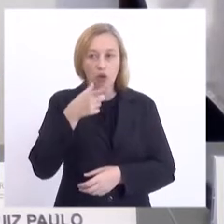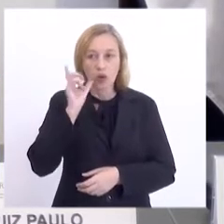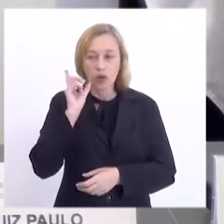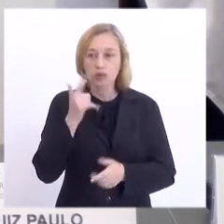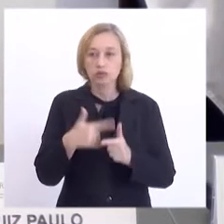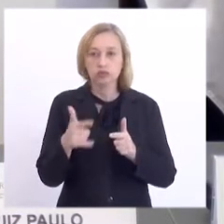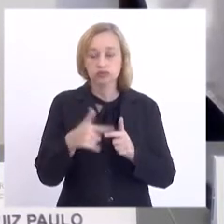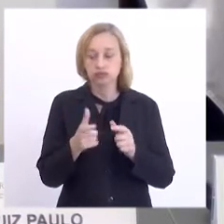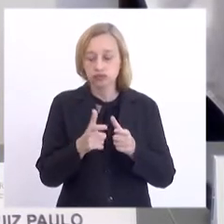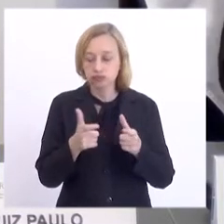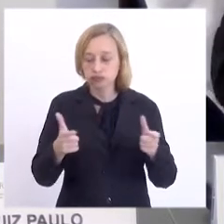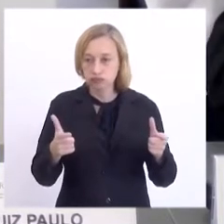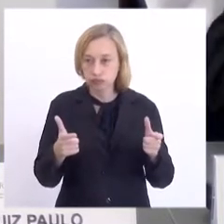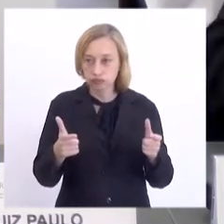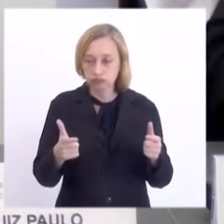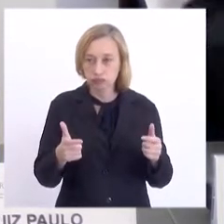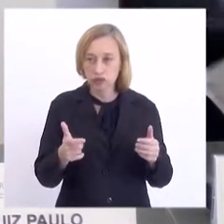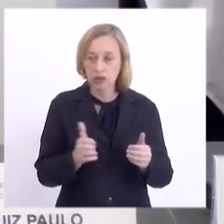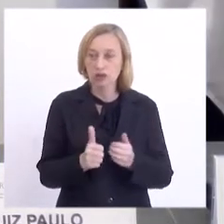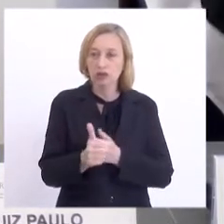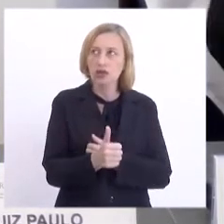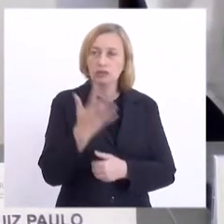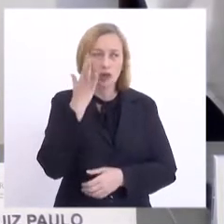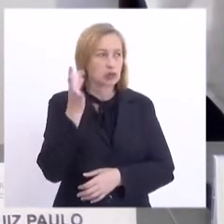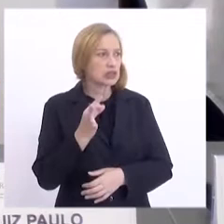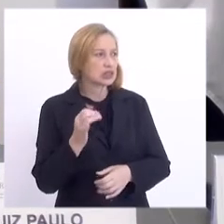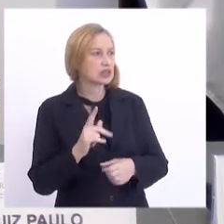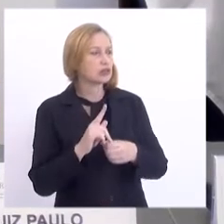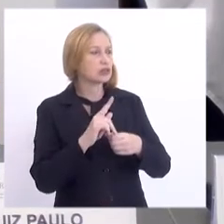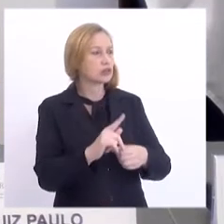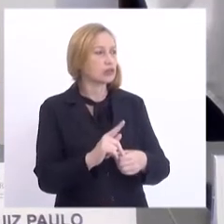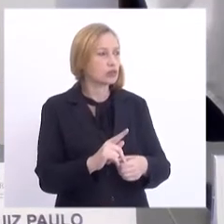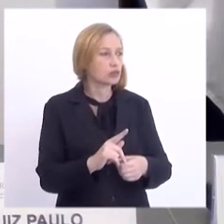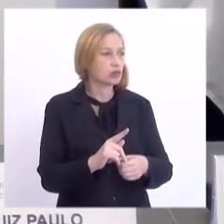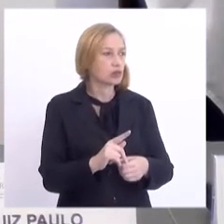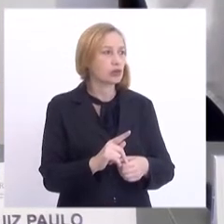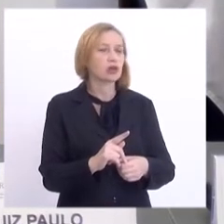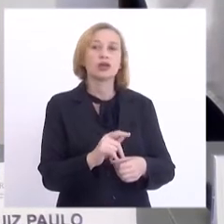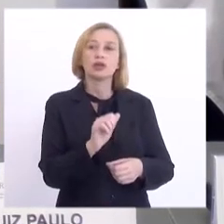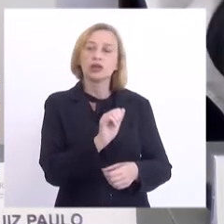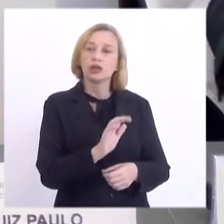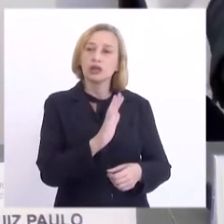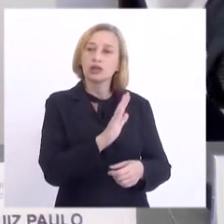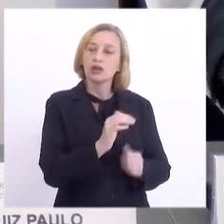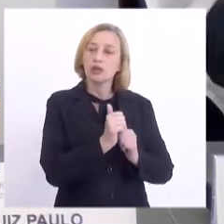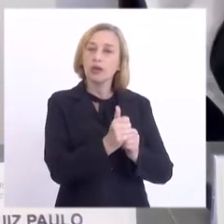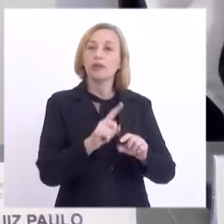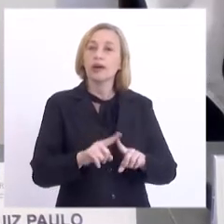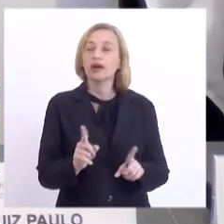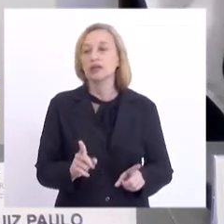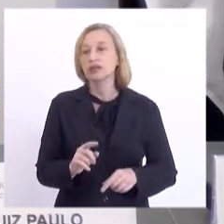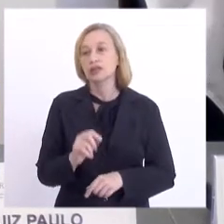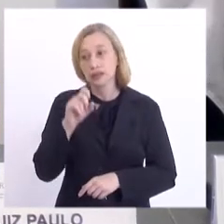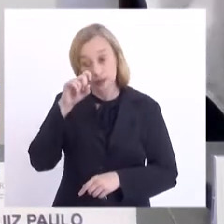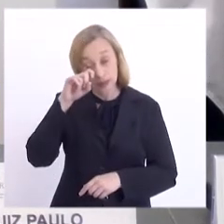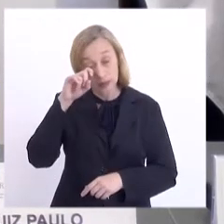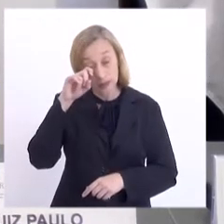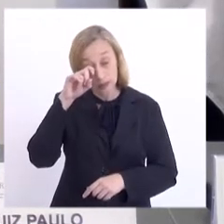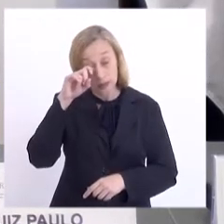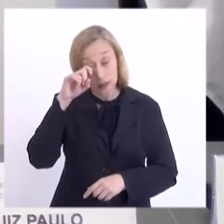grande que você tem pela frente não sei se vou tá procuradoria tá acompanhando mas o